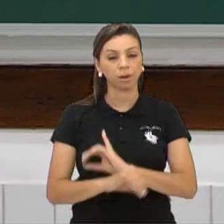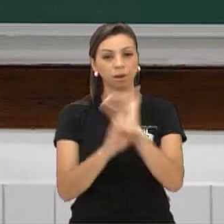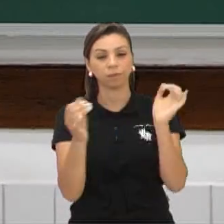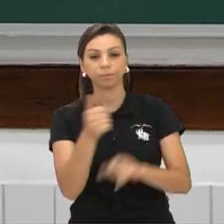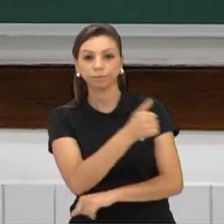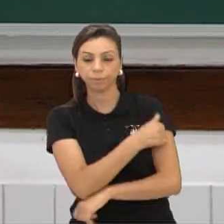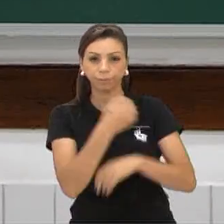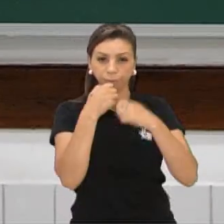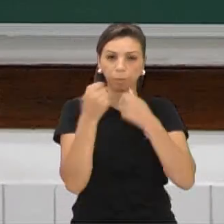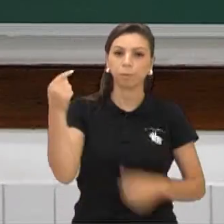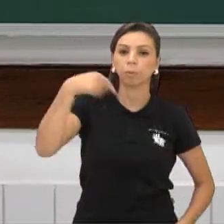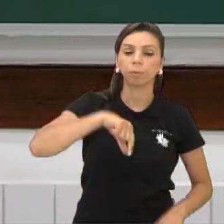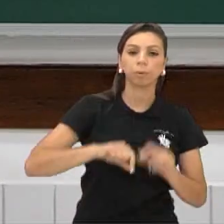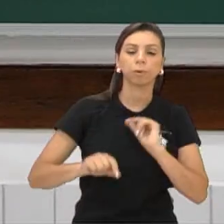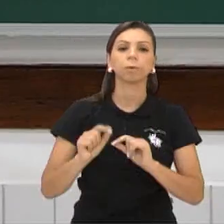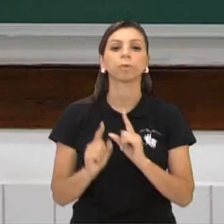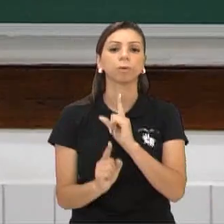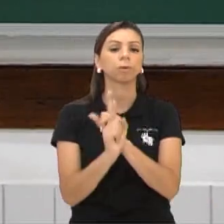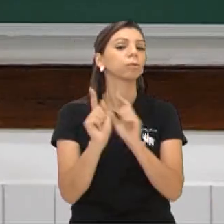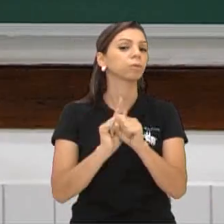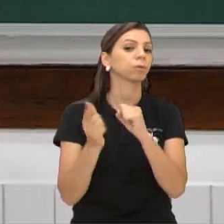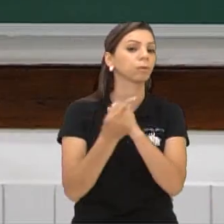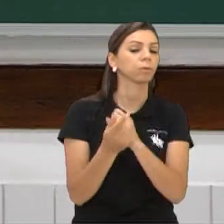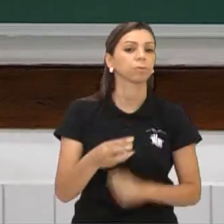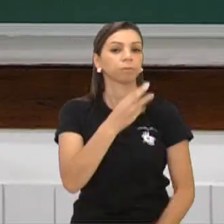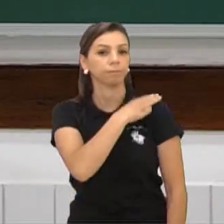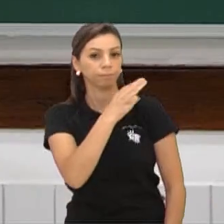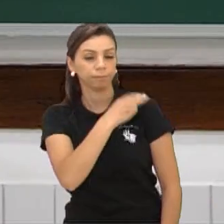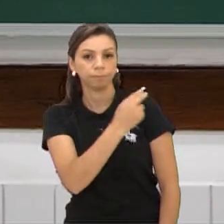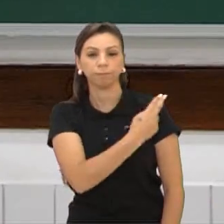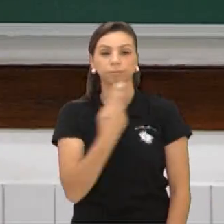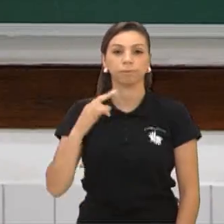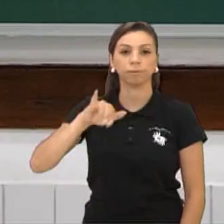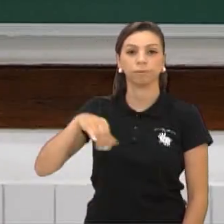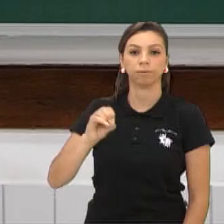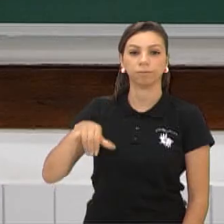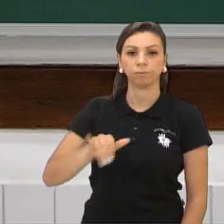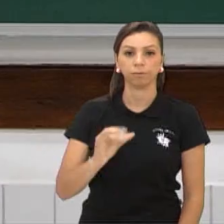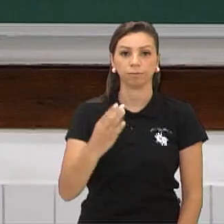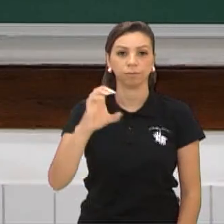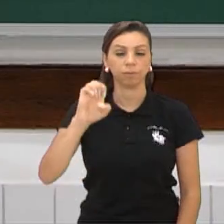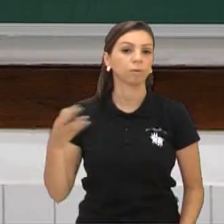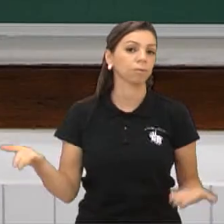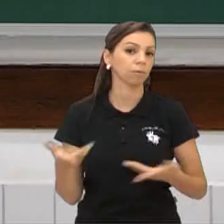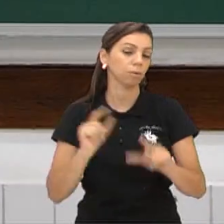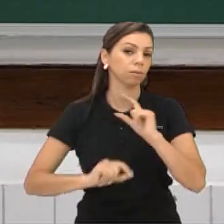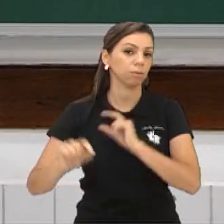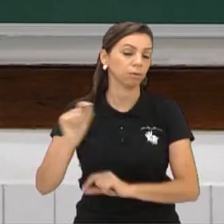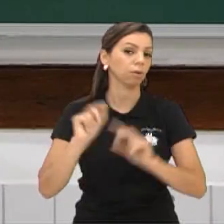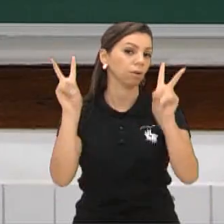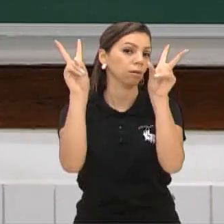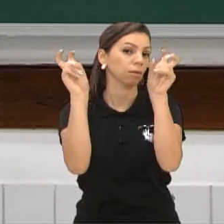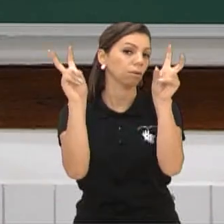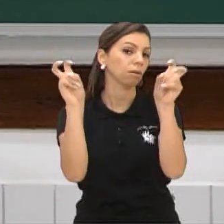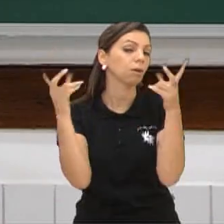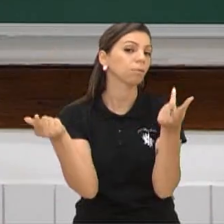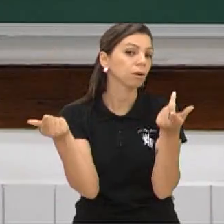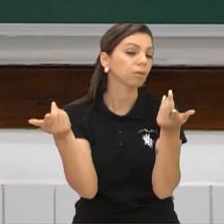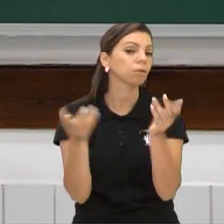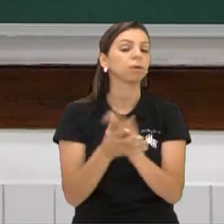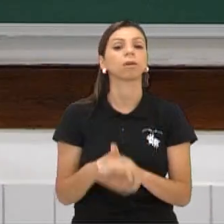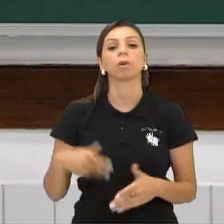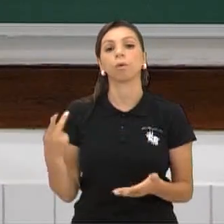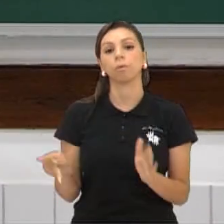Olá, alunos! Estamos aqui para mais um Encontro de Geografia, aluno do terceiro ano. Meu nome é Joyce e hoje nós vamos falar um pouquinho sobre